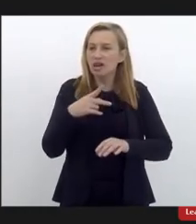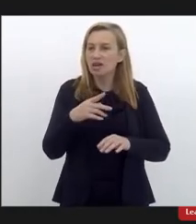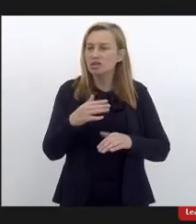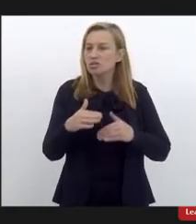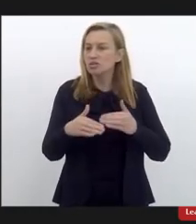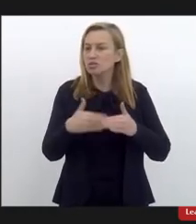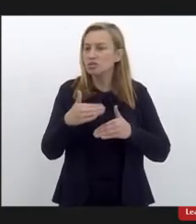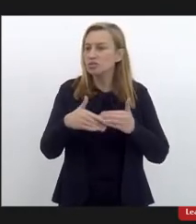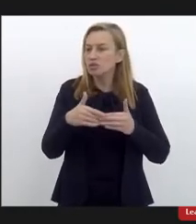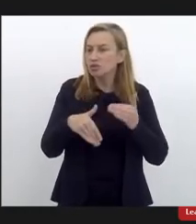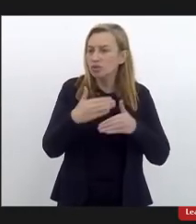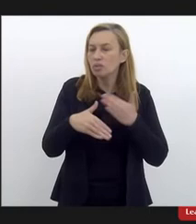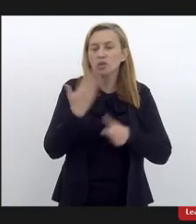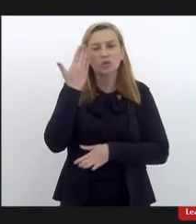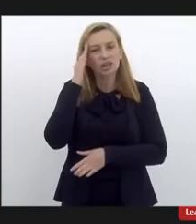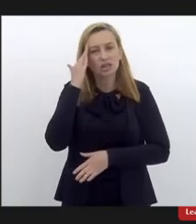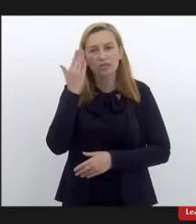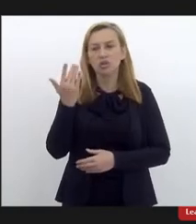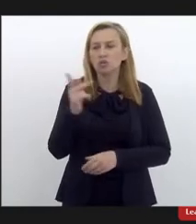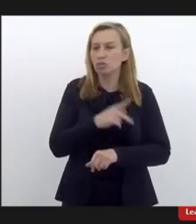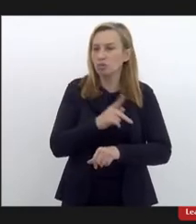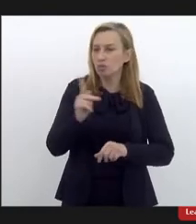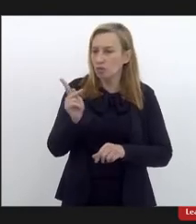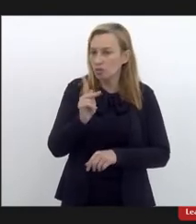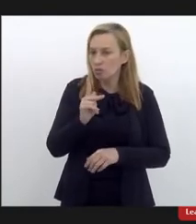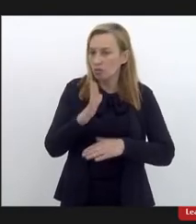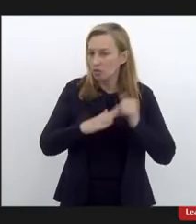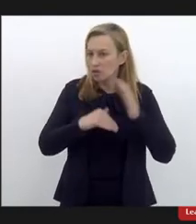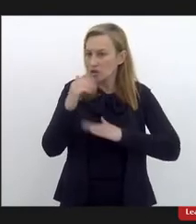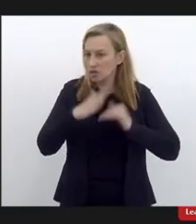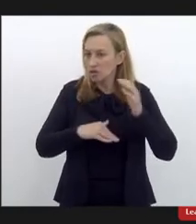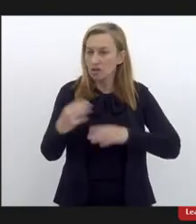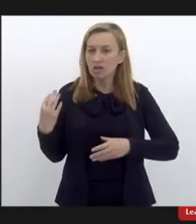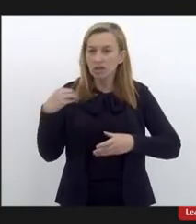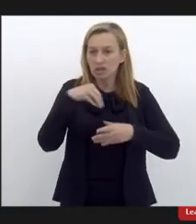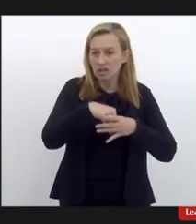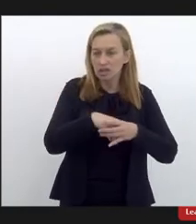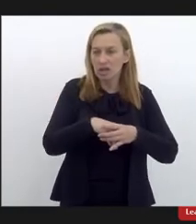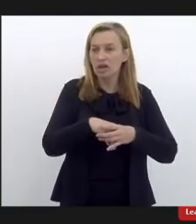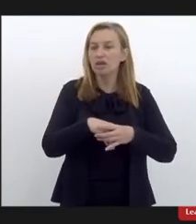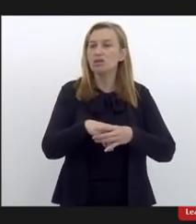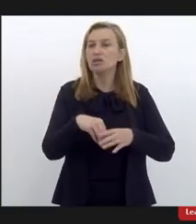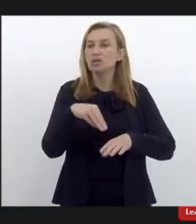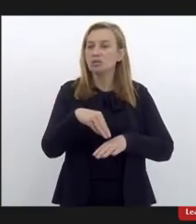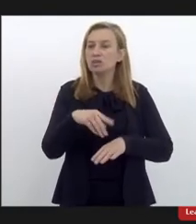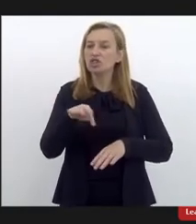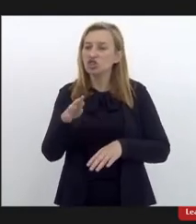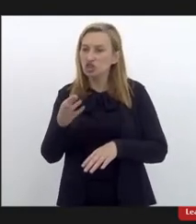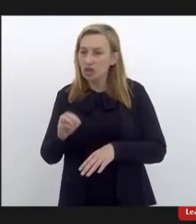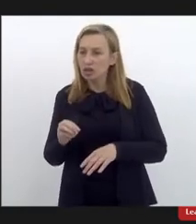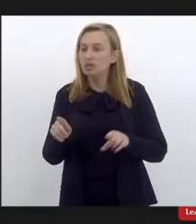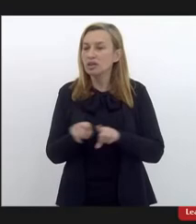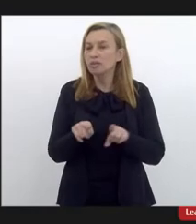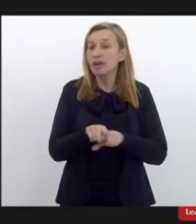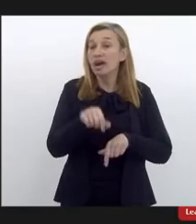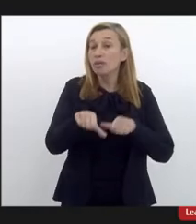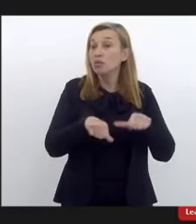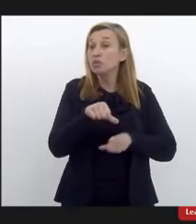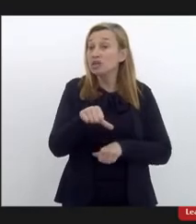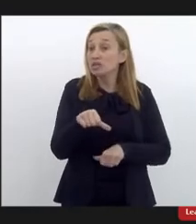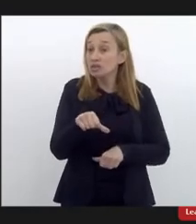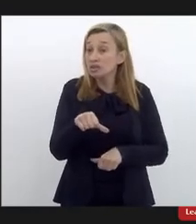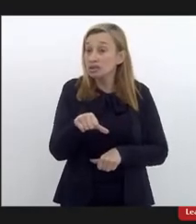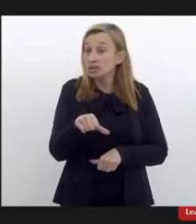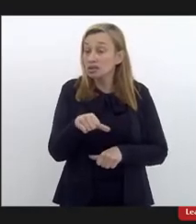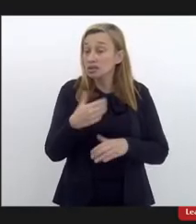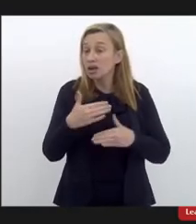do entendimento desse profissional no cerne da ação docente, no cerne do magistério, e a mudança